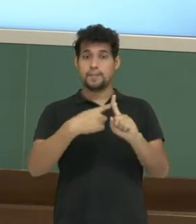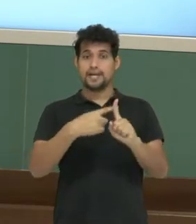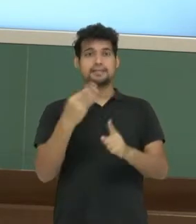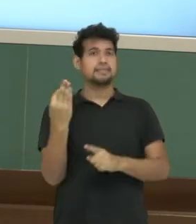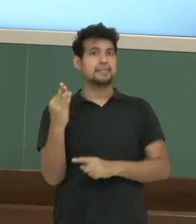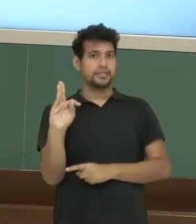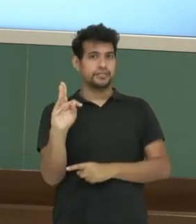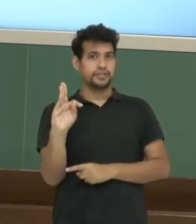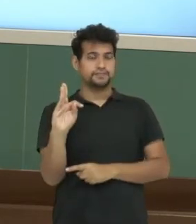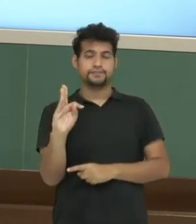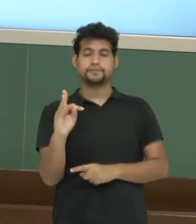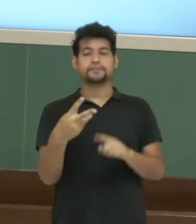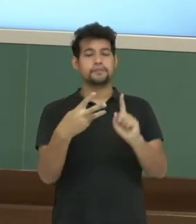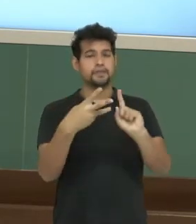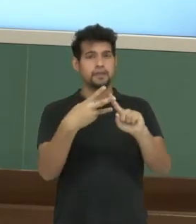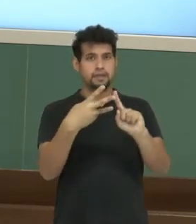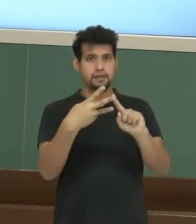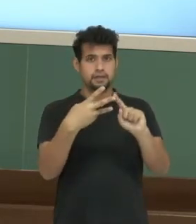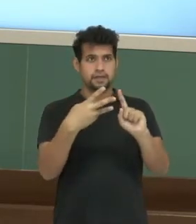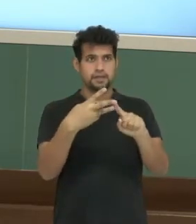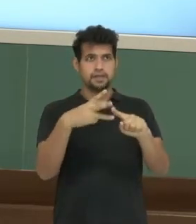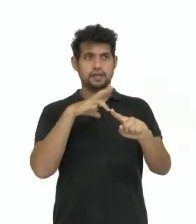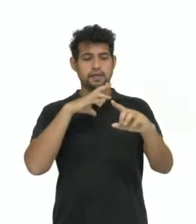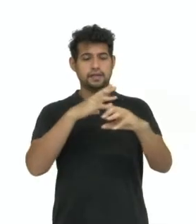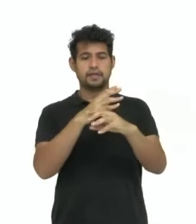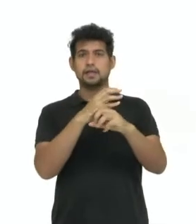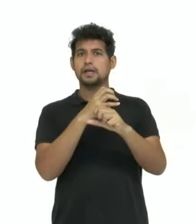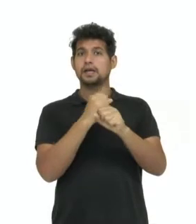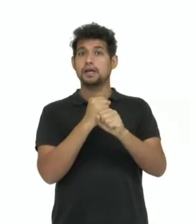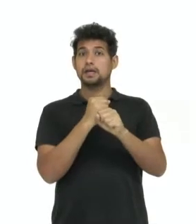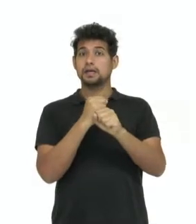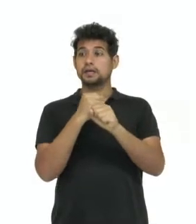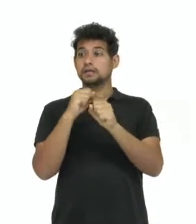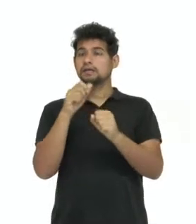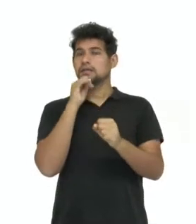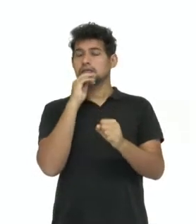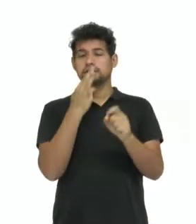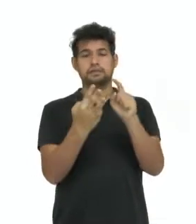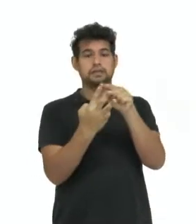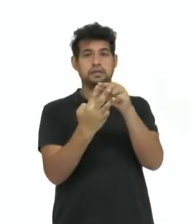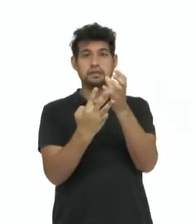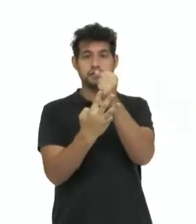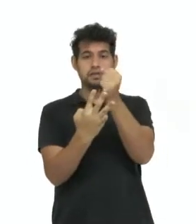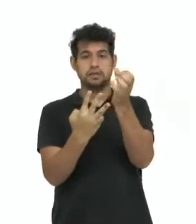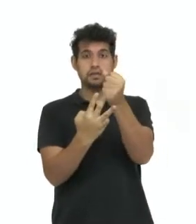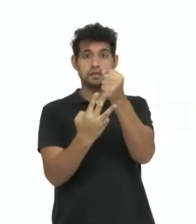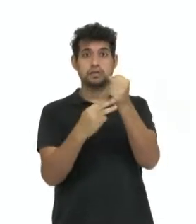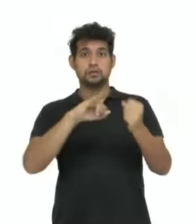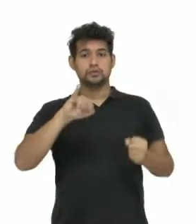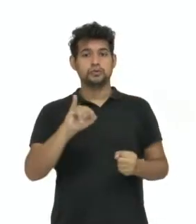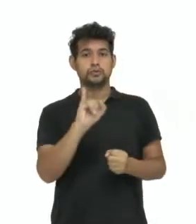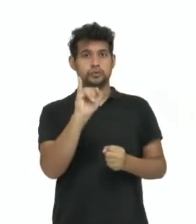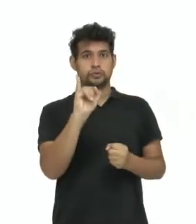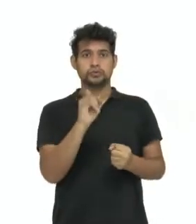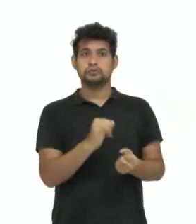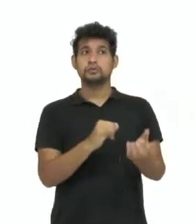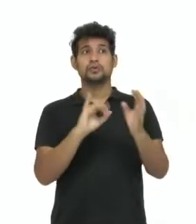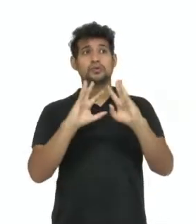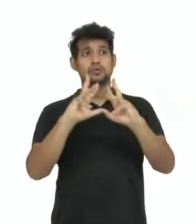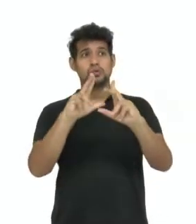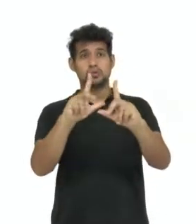mês. Segundo mês é incorporado no montante anterior, então eu aplico o juro no valor anterior, que é tudo isso